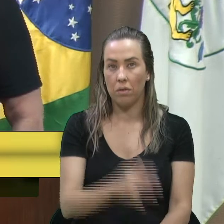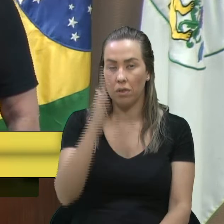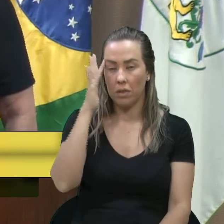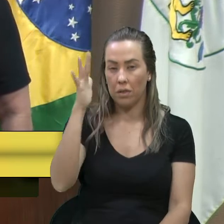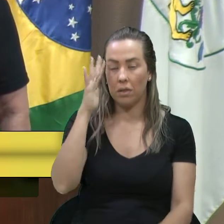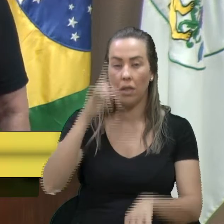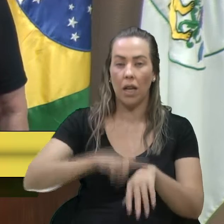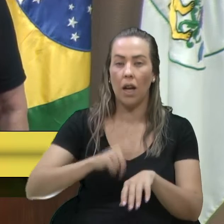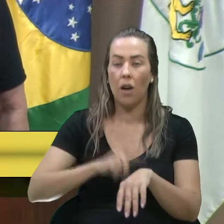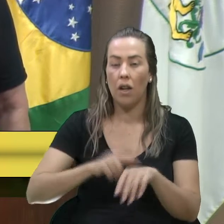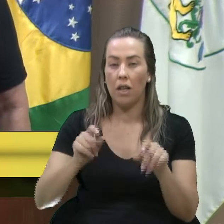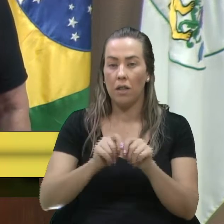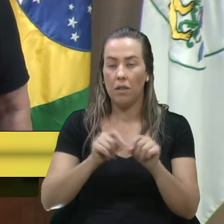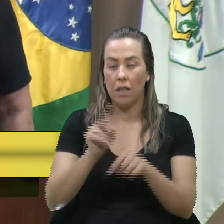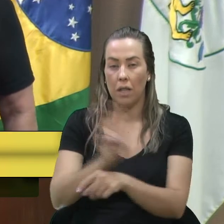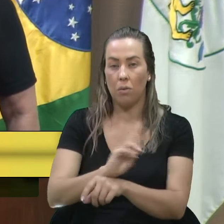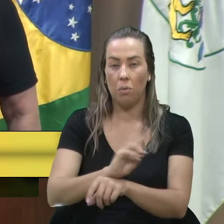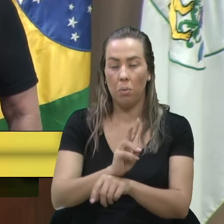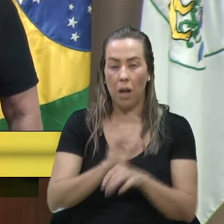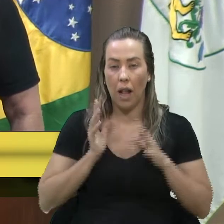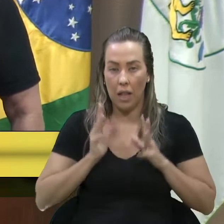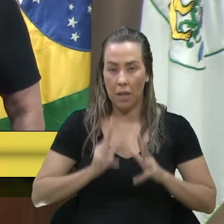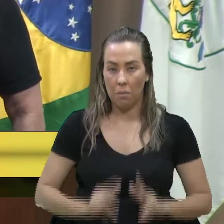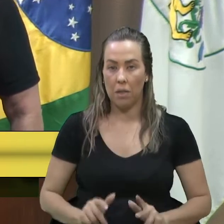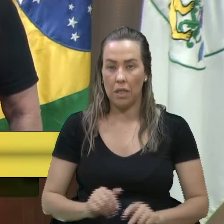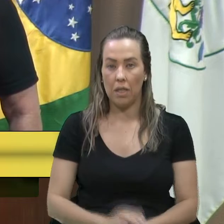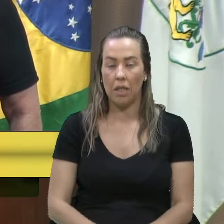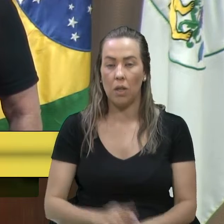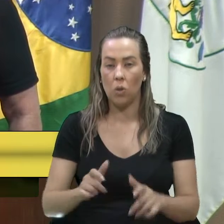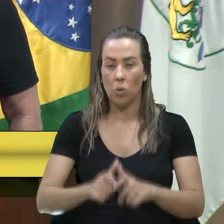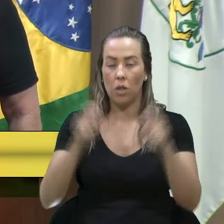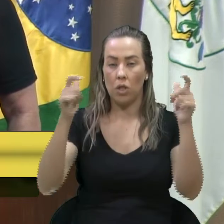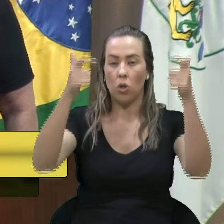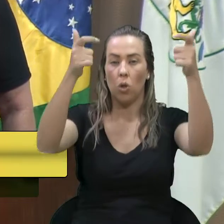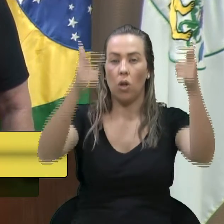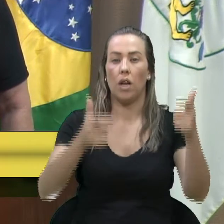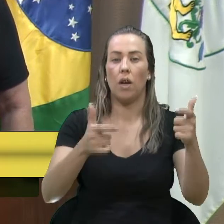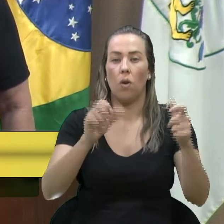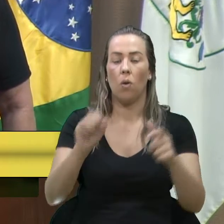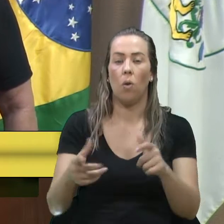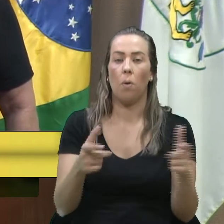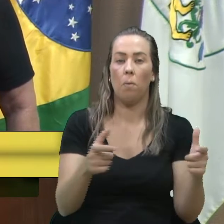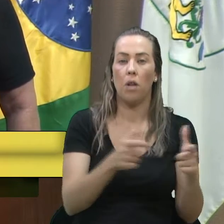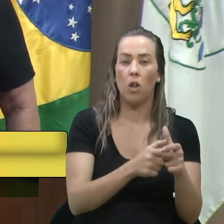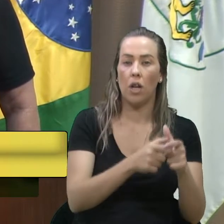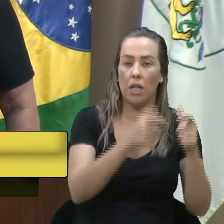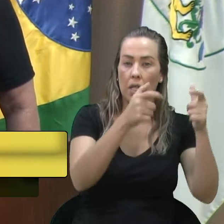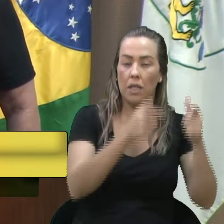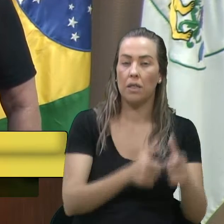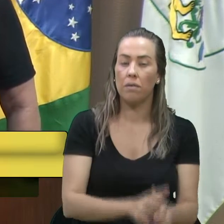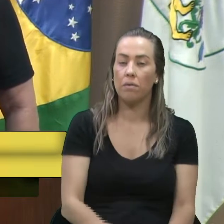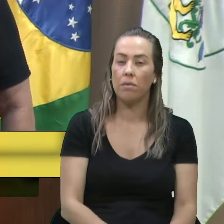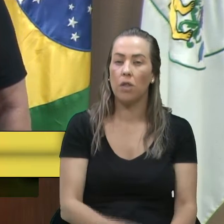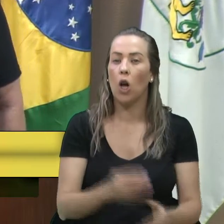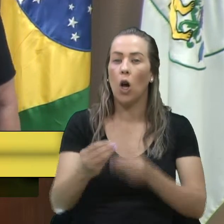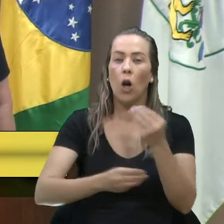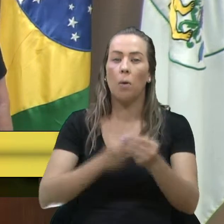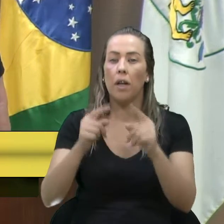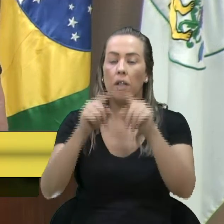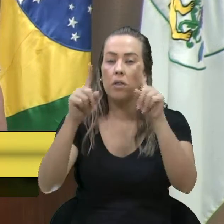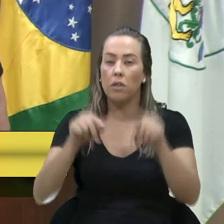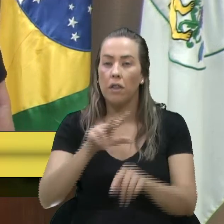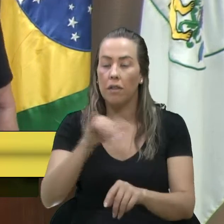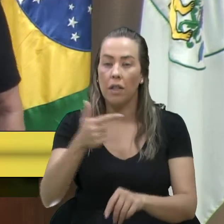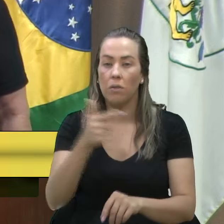Imagina na hora de fazer a vigilância sanitária, num grande estabelecimento ou num pequeno estabelecimento, como é que o servidor